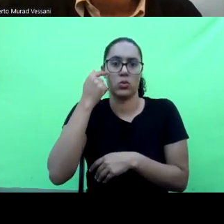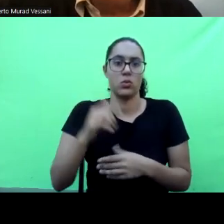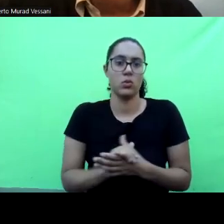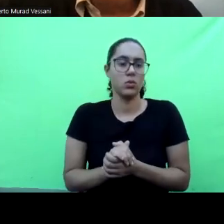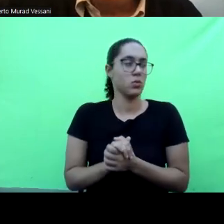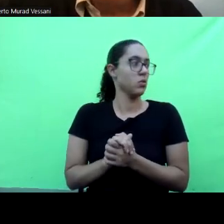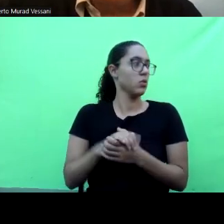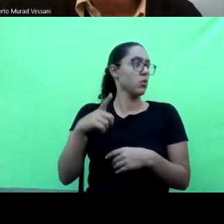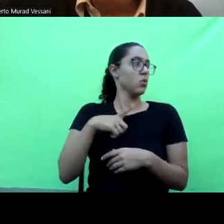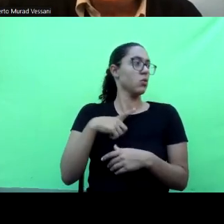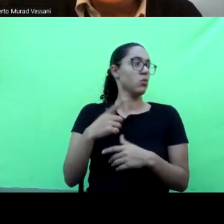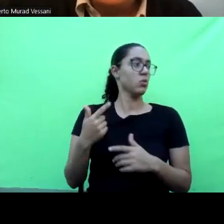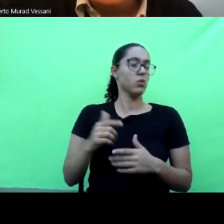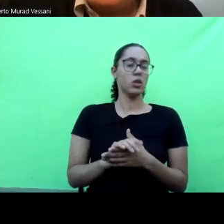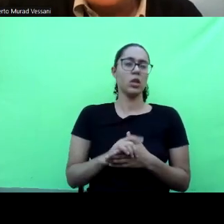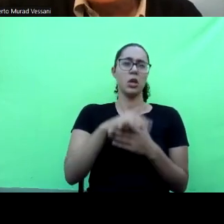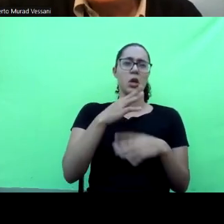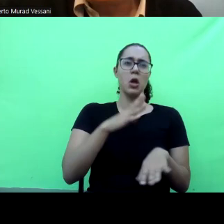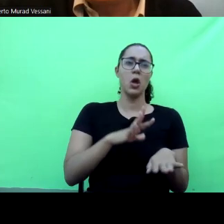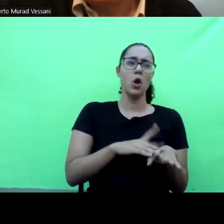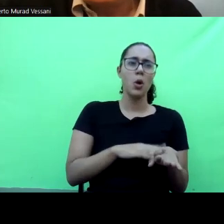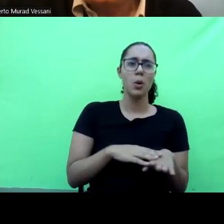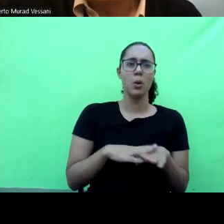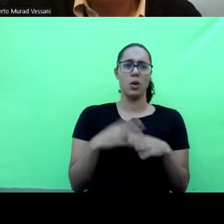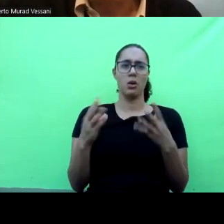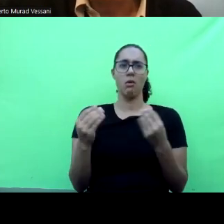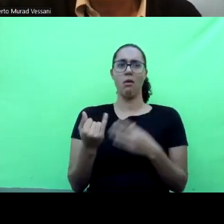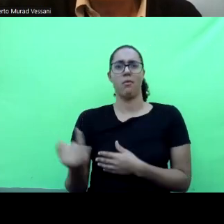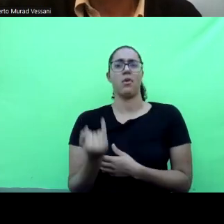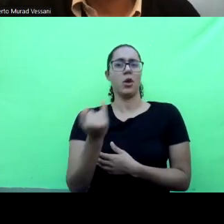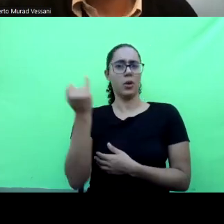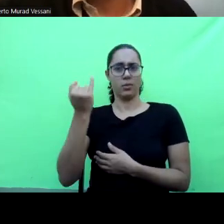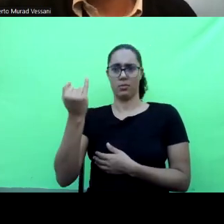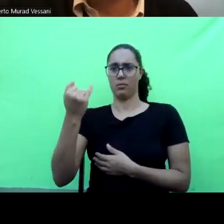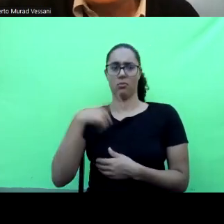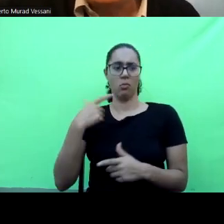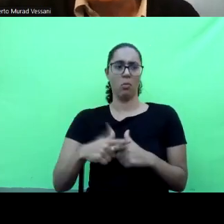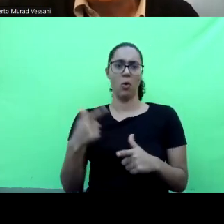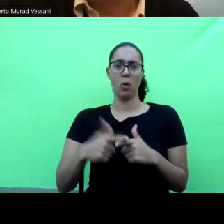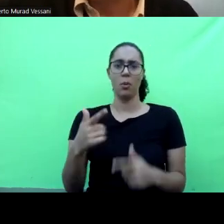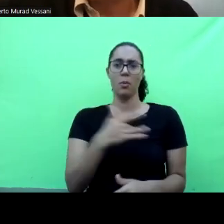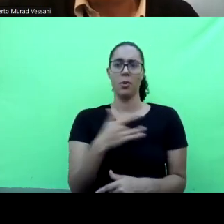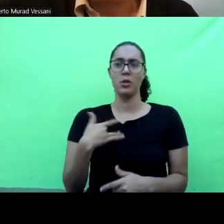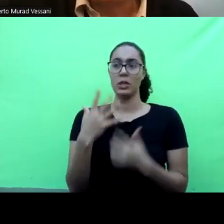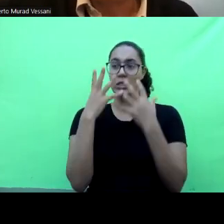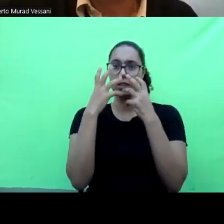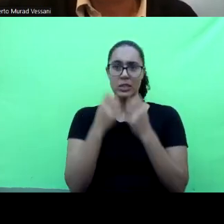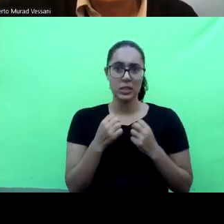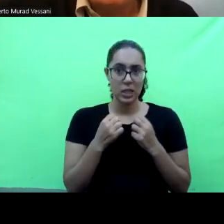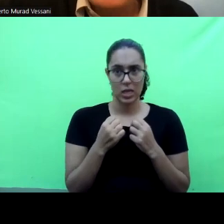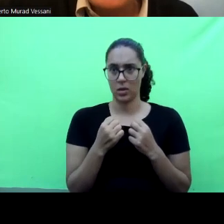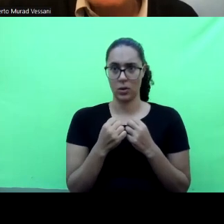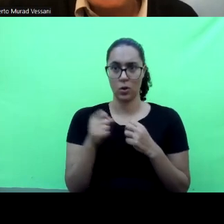tem alguma doença importante, né, alguma condição de saúde séria, né, mais séria, como é o caso